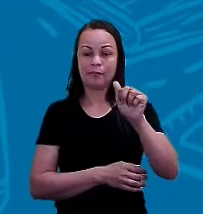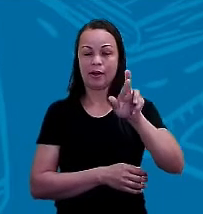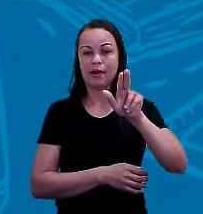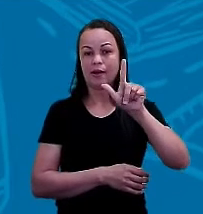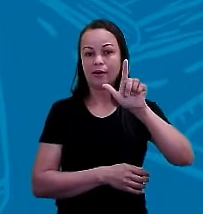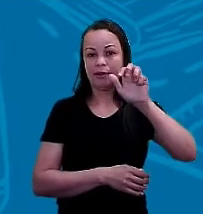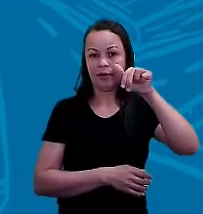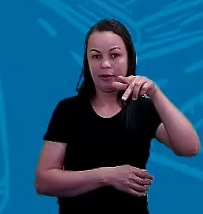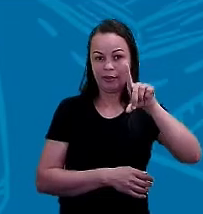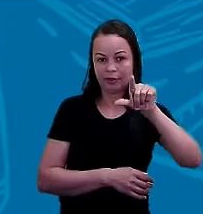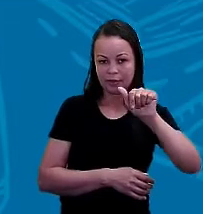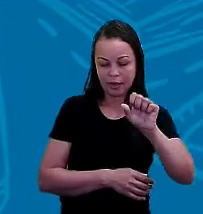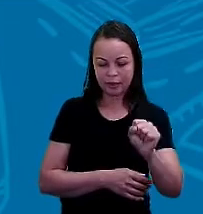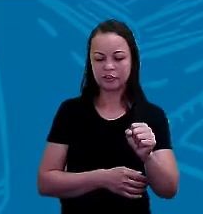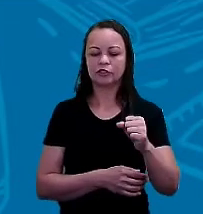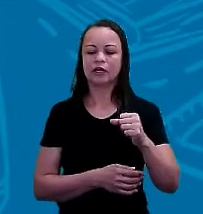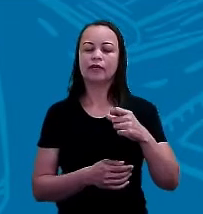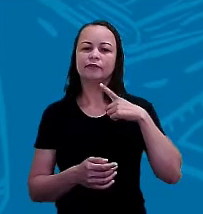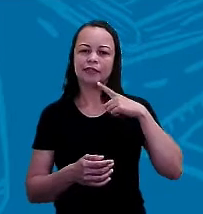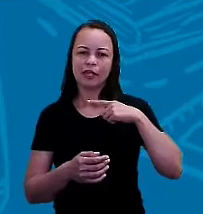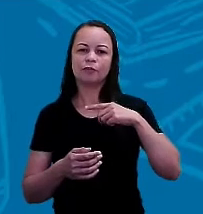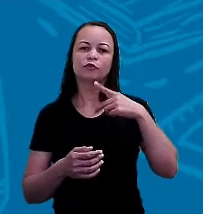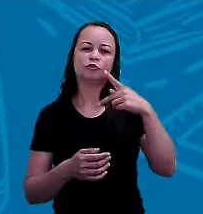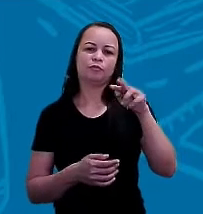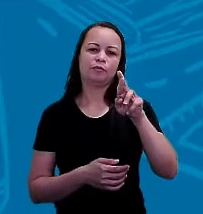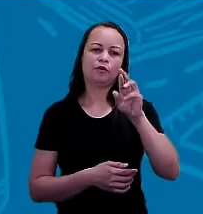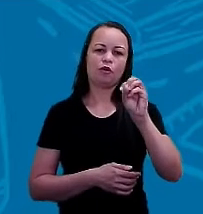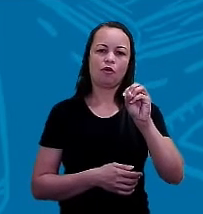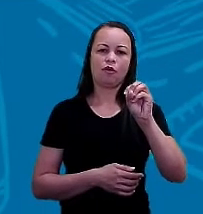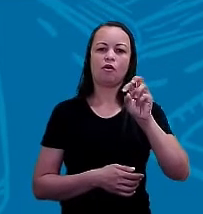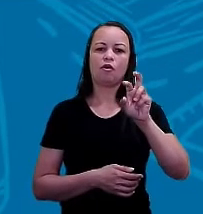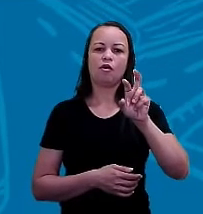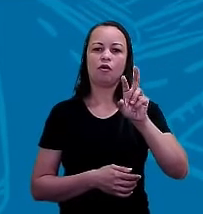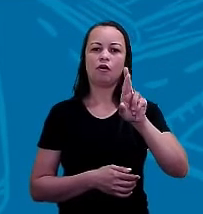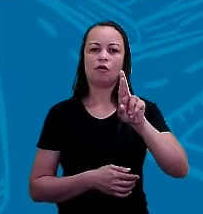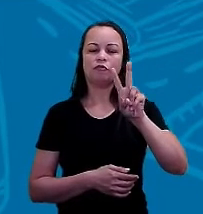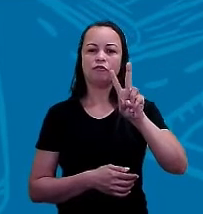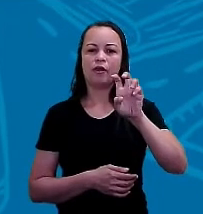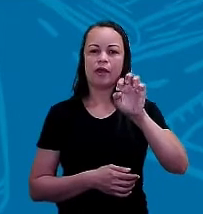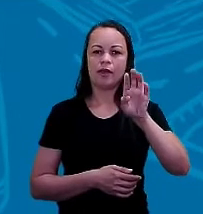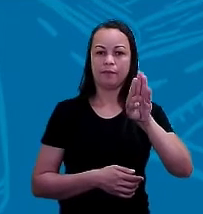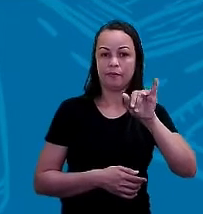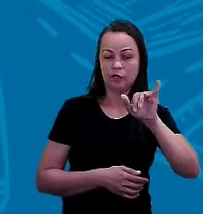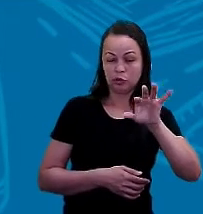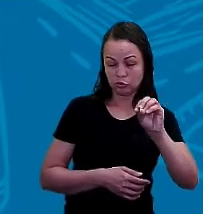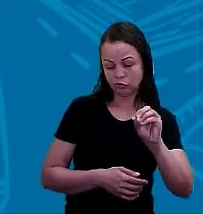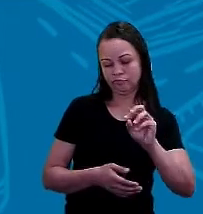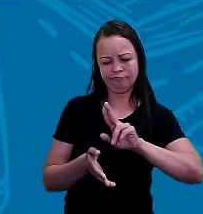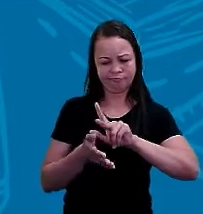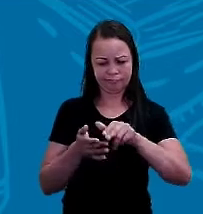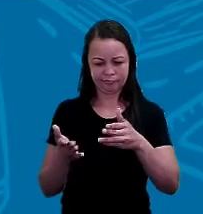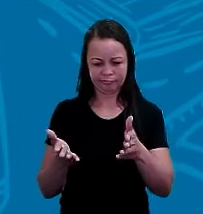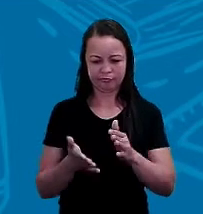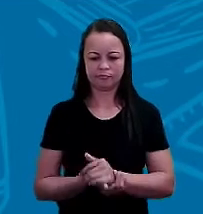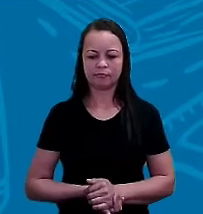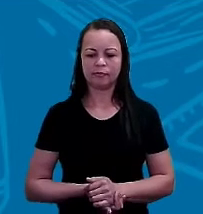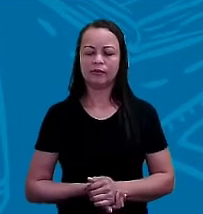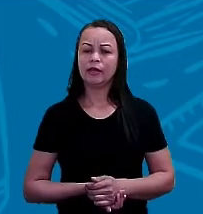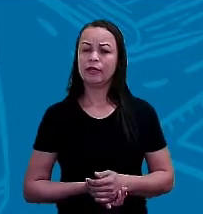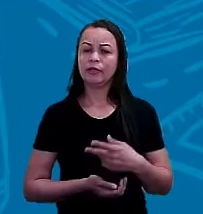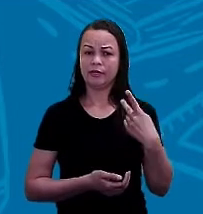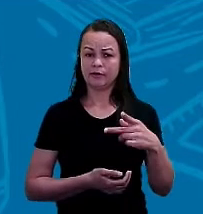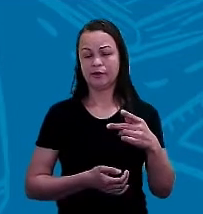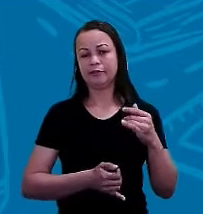ditados populares e as lendas, né? A aula de hoje é especificamente